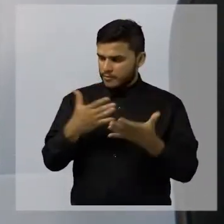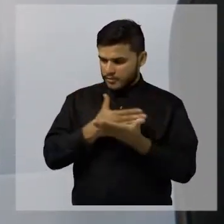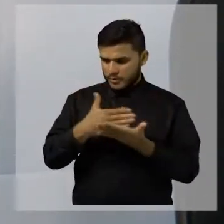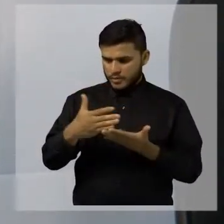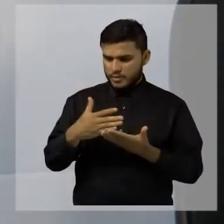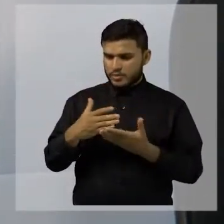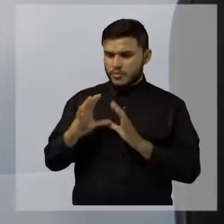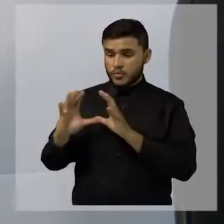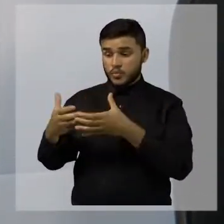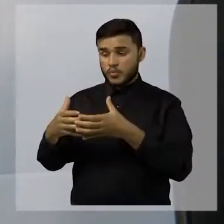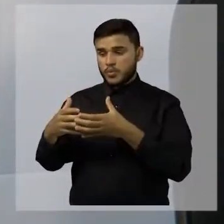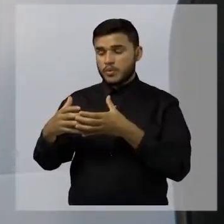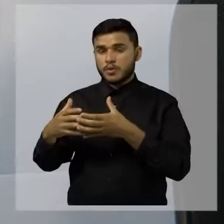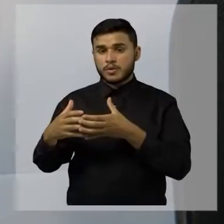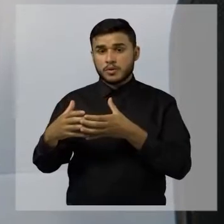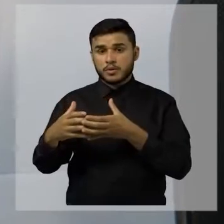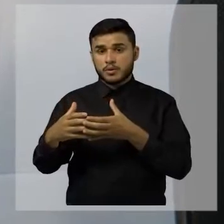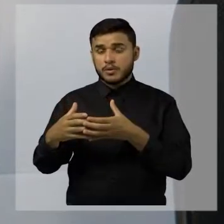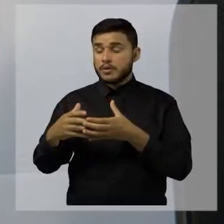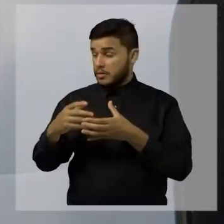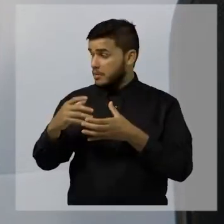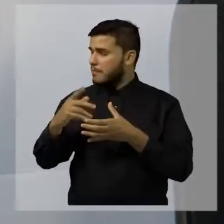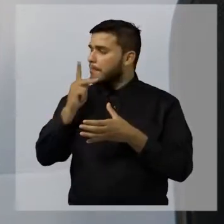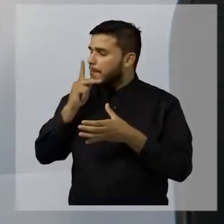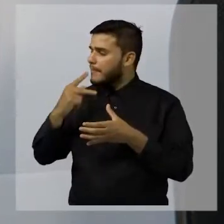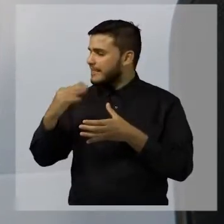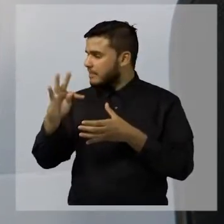PT, PSB, PSOL